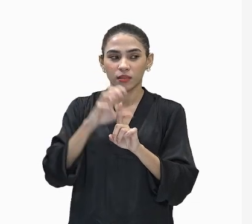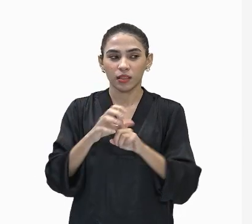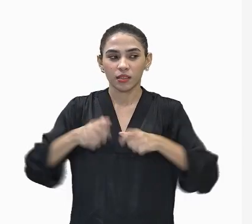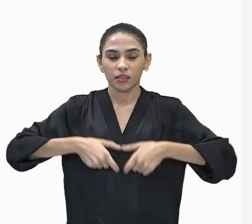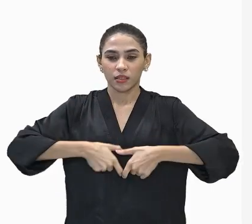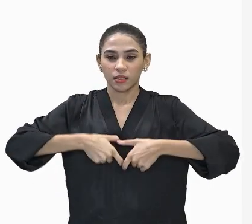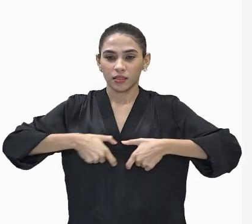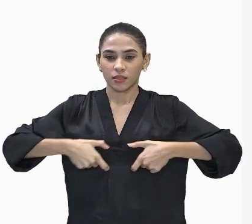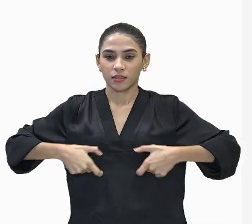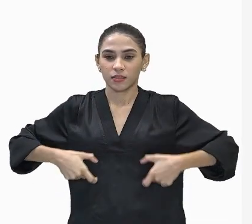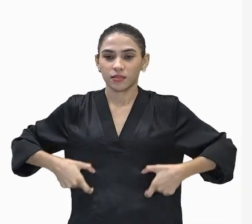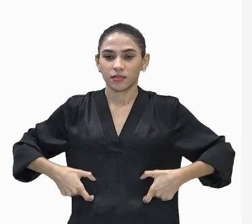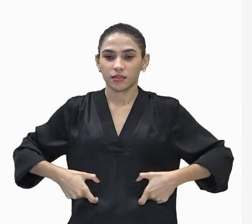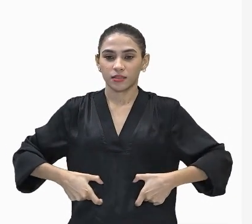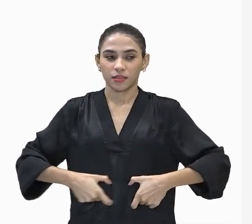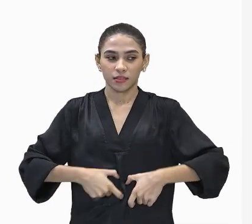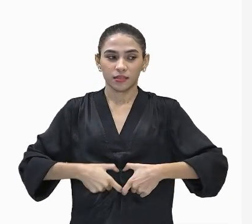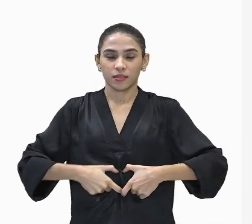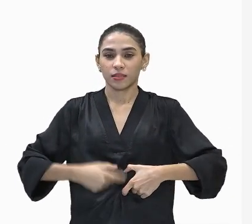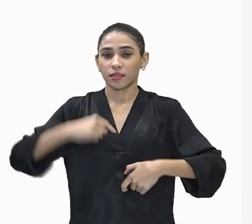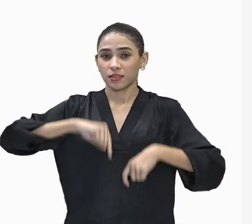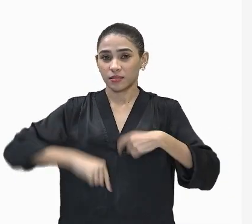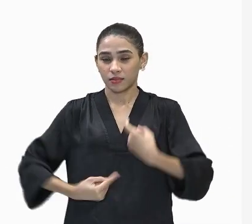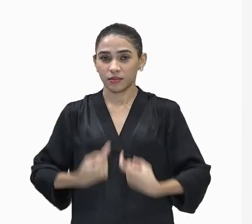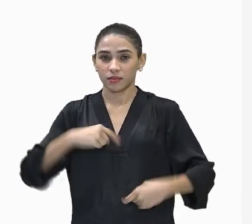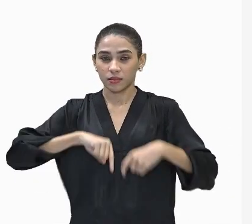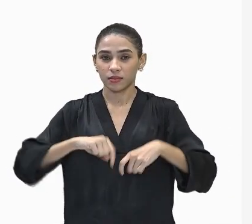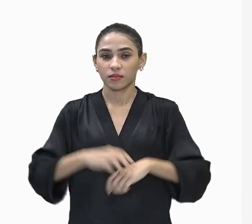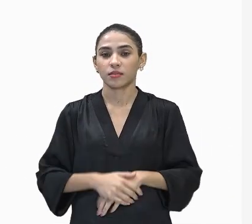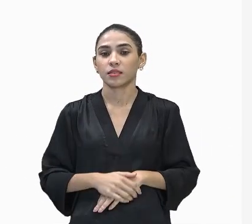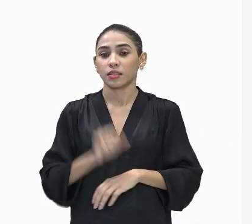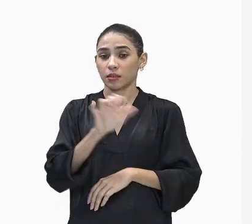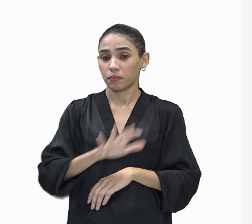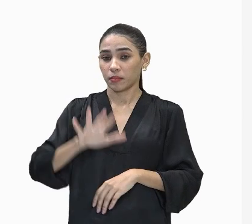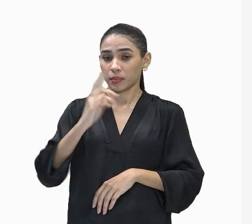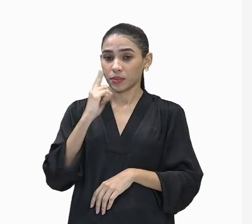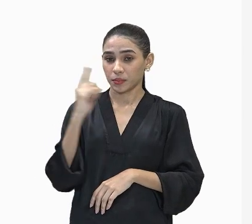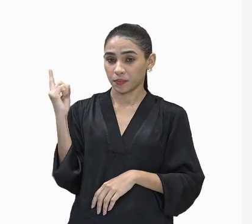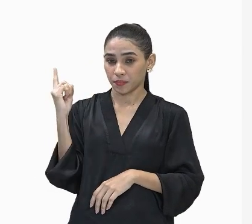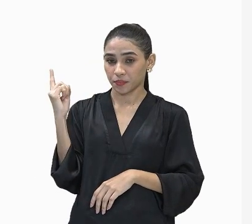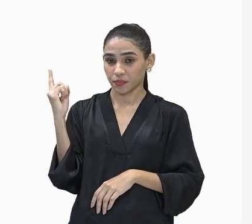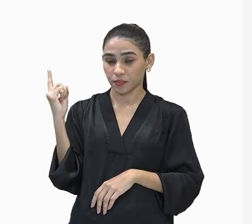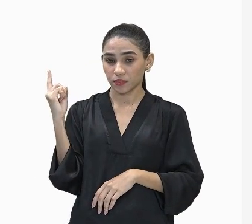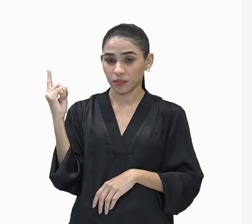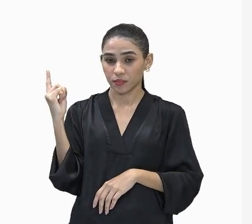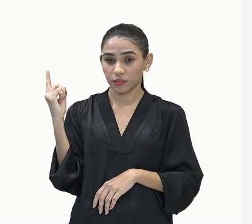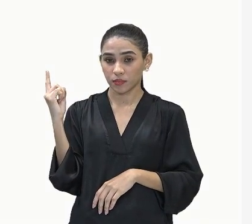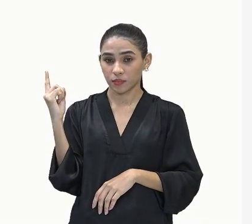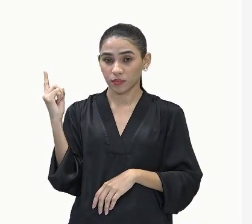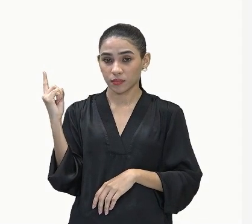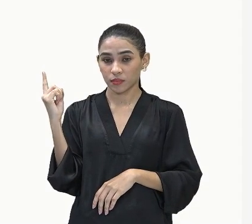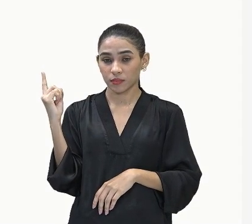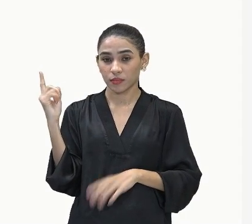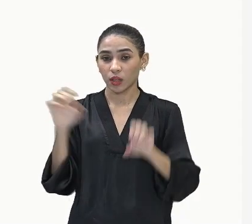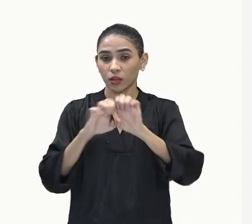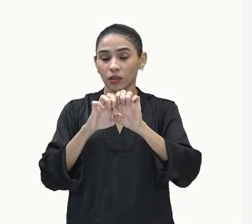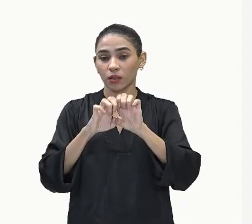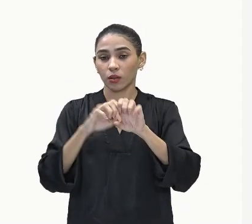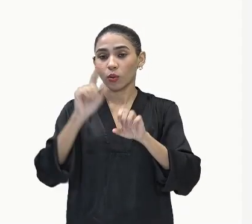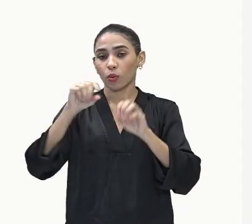o trato intestinal a gente consegue observar aqui nessa imagem a representação dessa bactéria olha